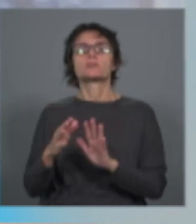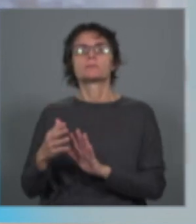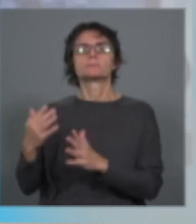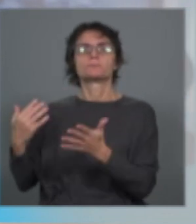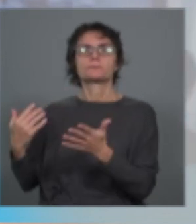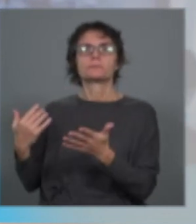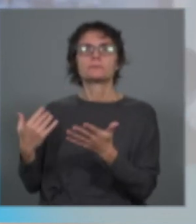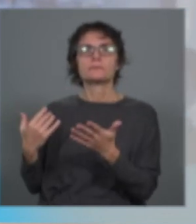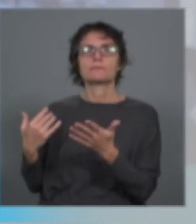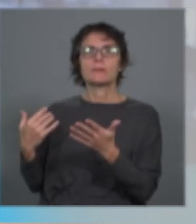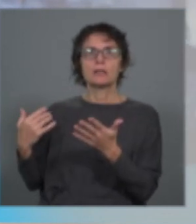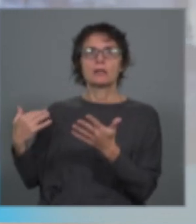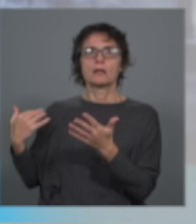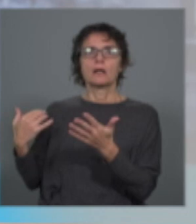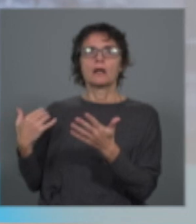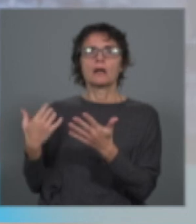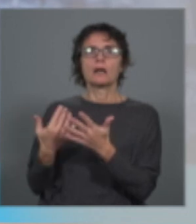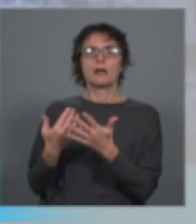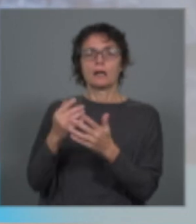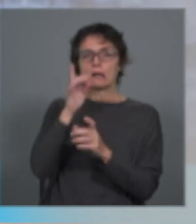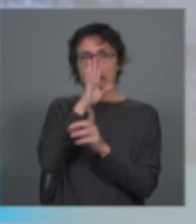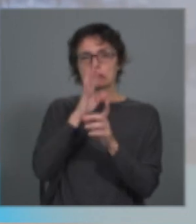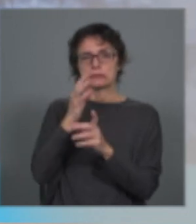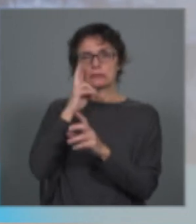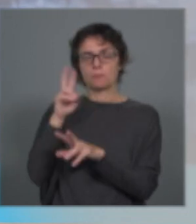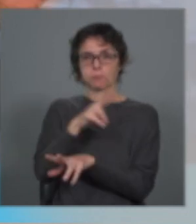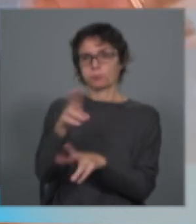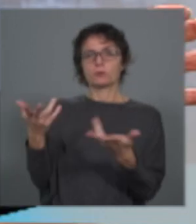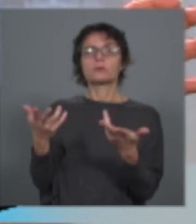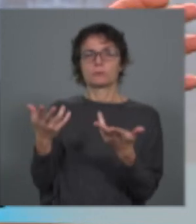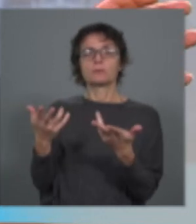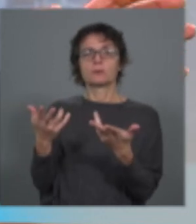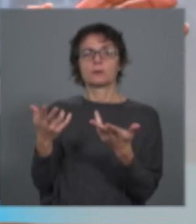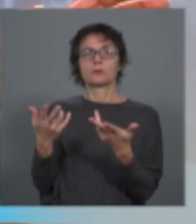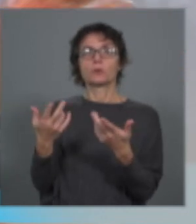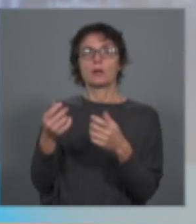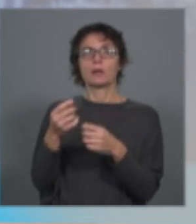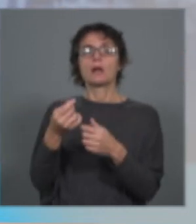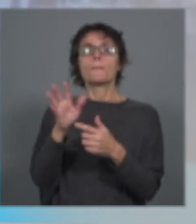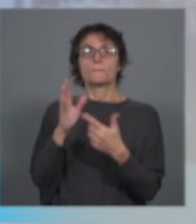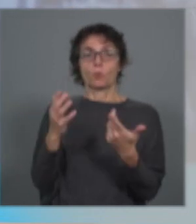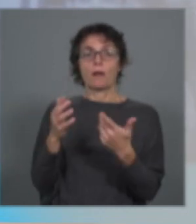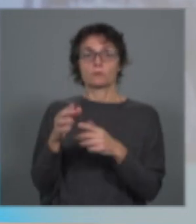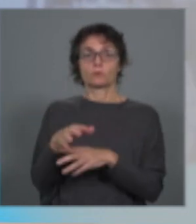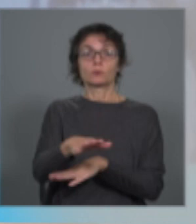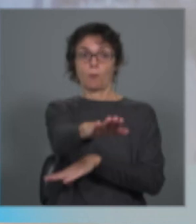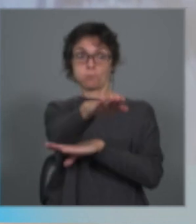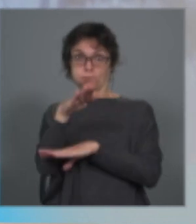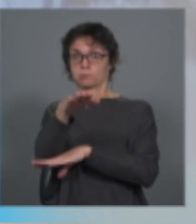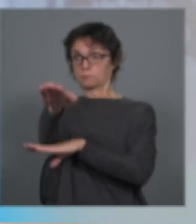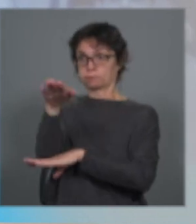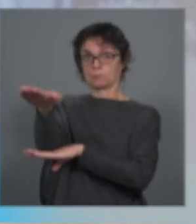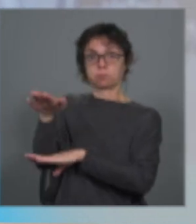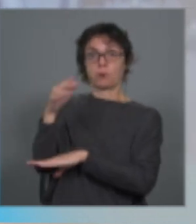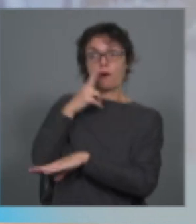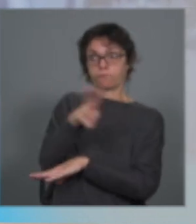pessoas presenciassem um tiro de bazuca, sobretudo estando do lado em que a munição vai bater, mas pronto, enfim, é a inteligência que